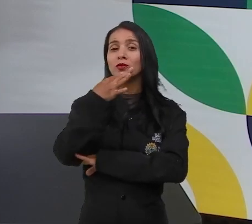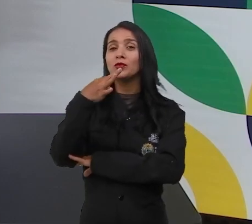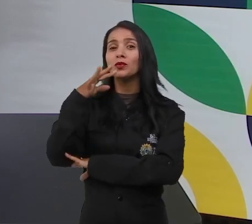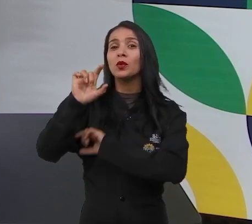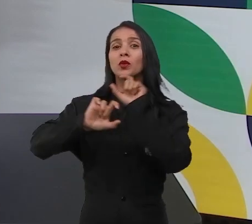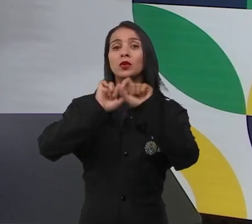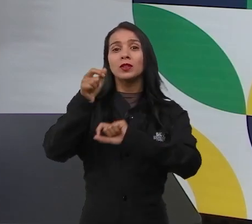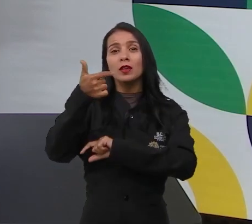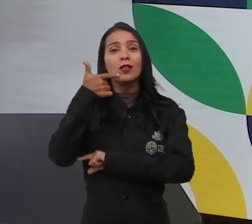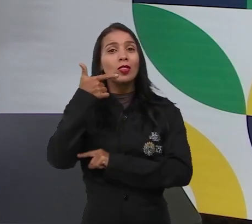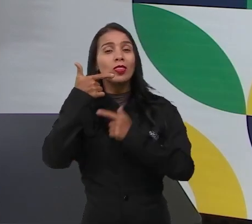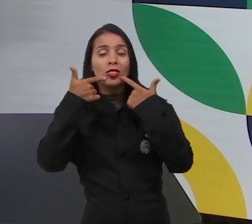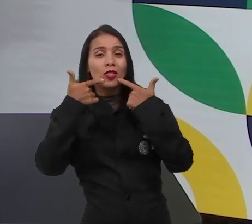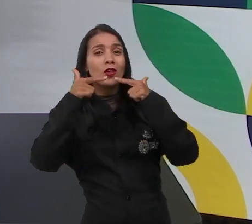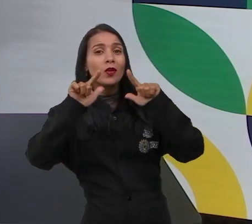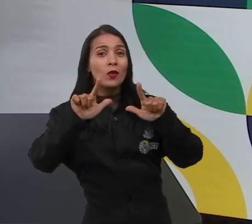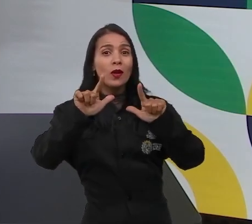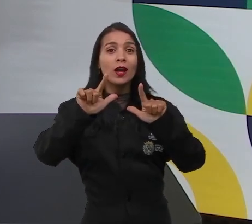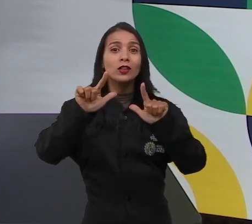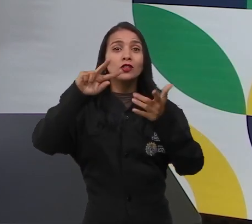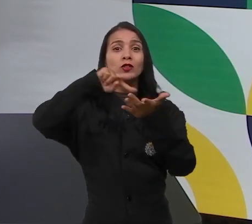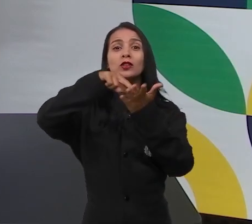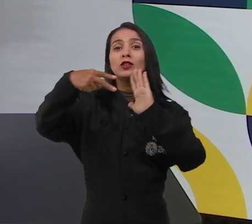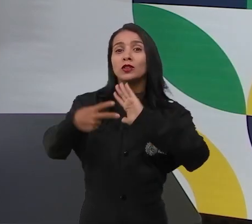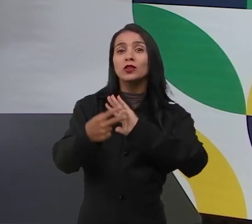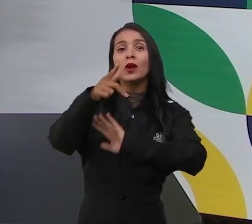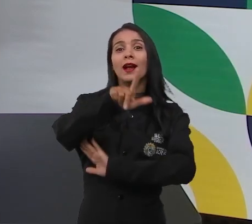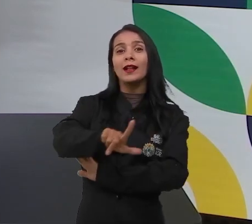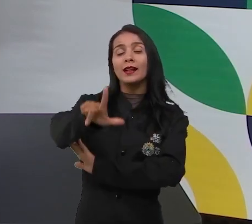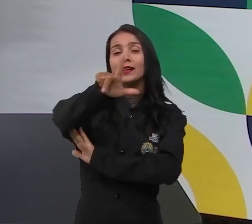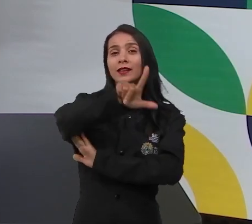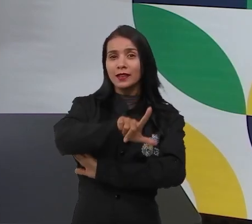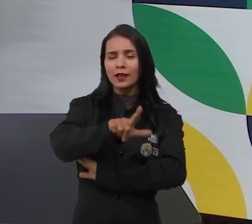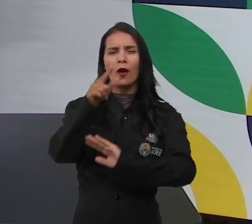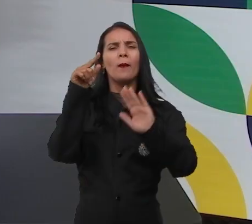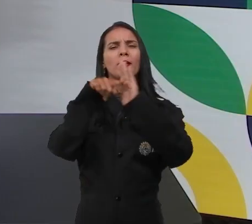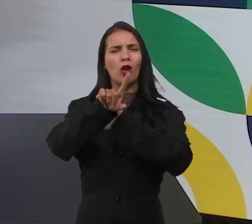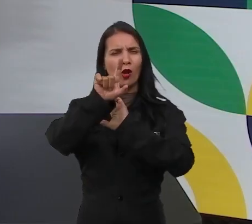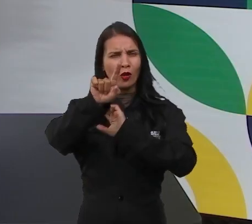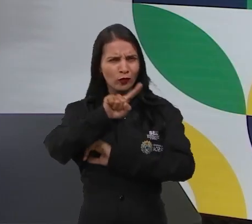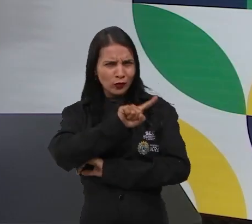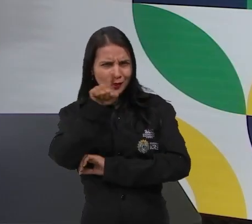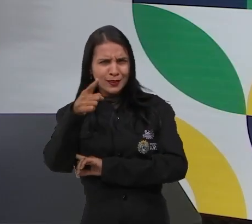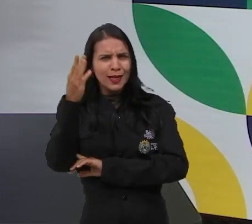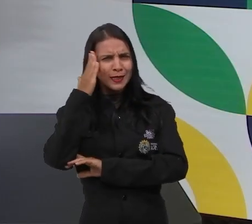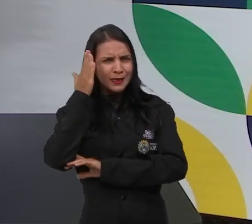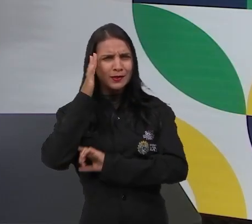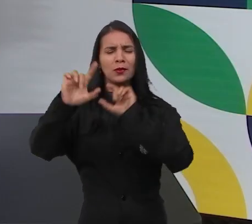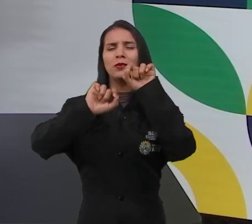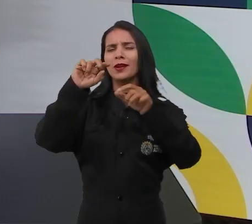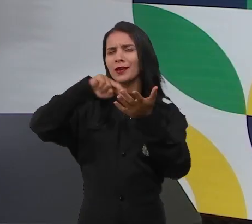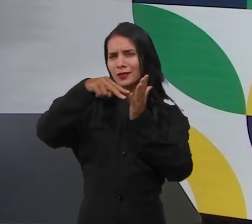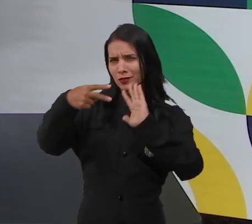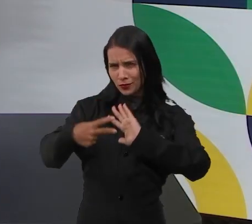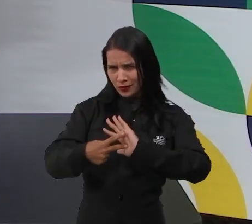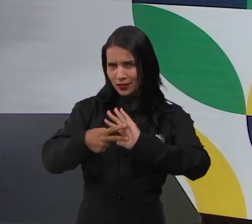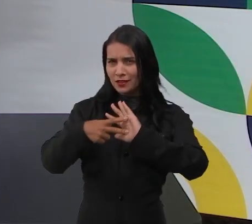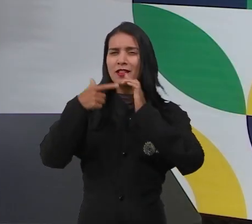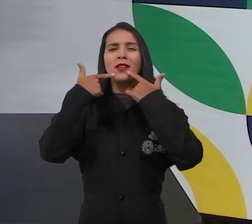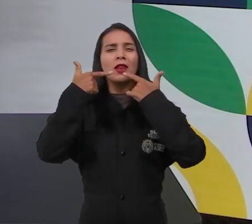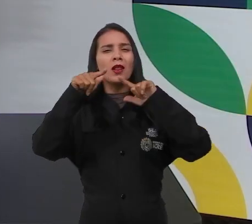el lenguaje figurado. Entonces yo pregunto a usted, ¿sabe lo que es el lenguaje figurado? ¿Ya han